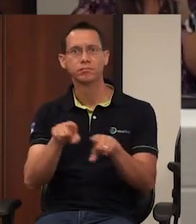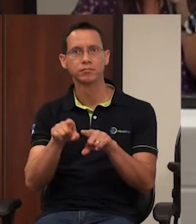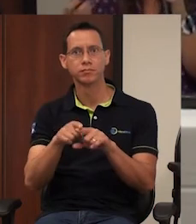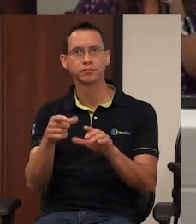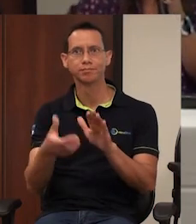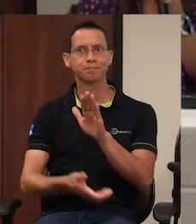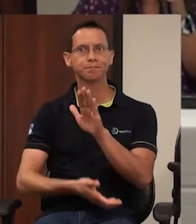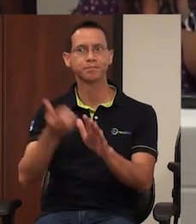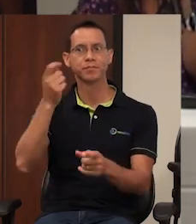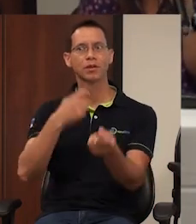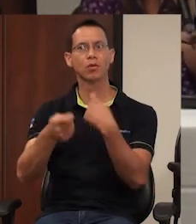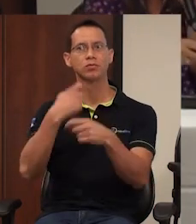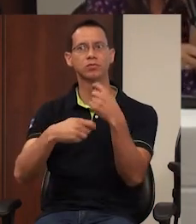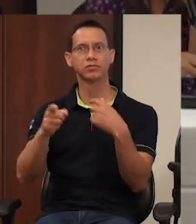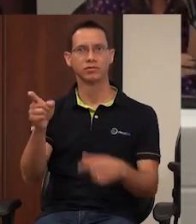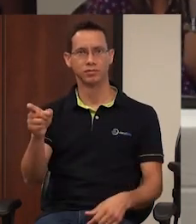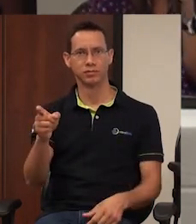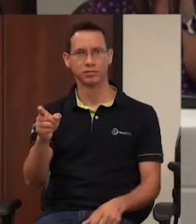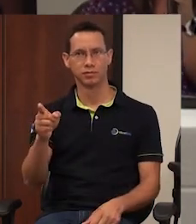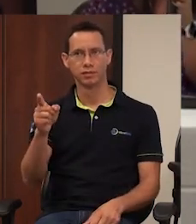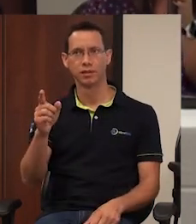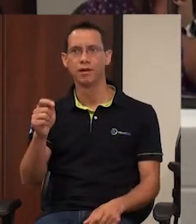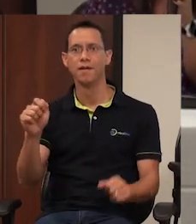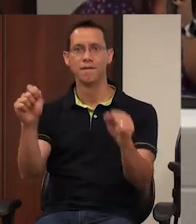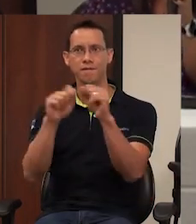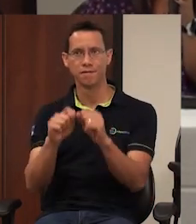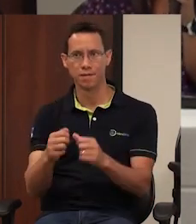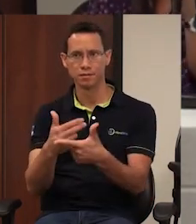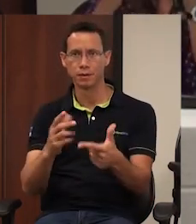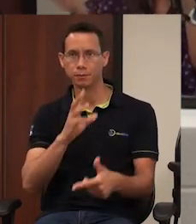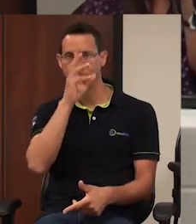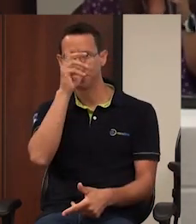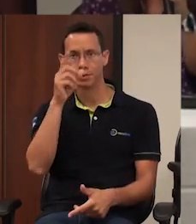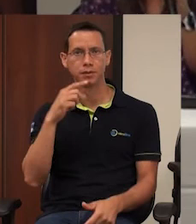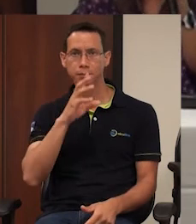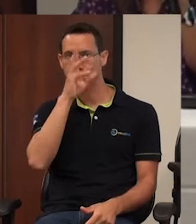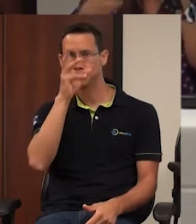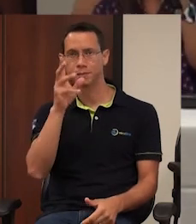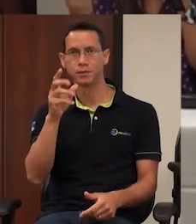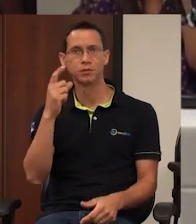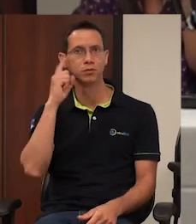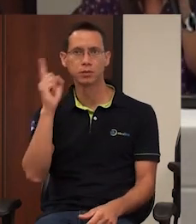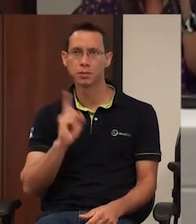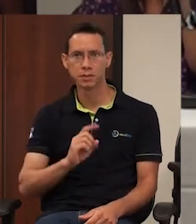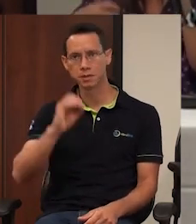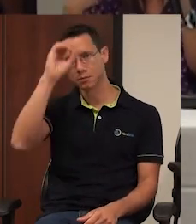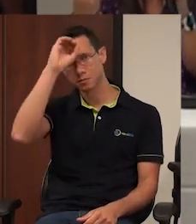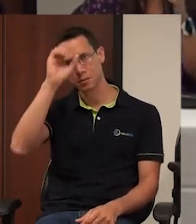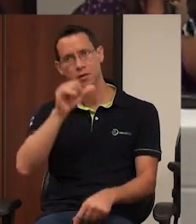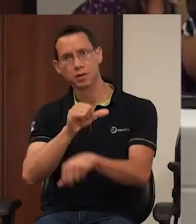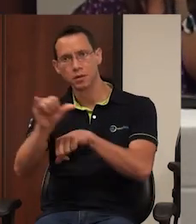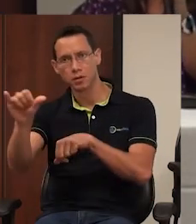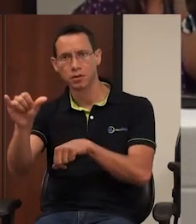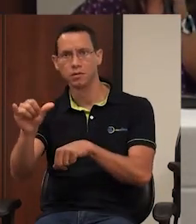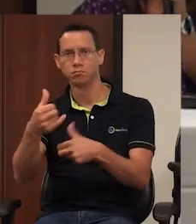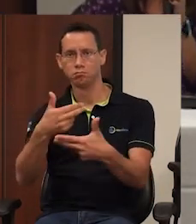desfazer negócios que a pessoa eventualmente tenha feito sem saber o que estava fazendo, ou por engano, ou por ter